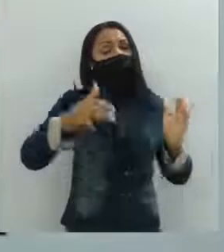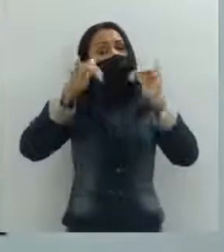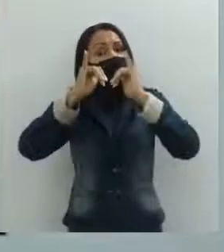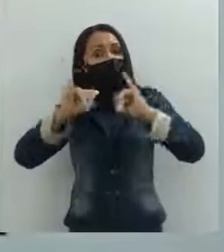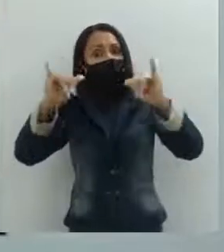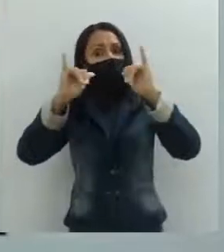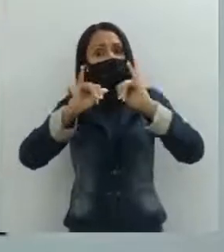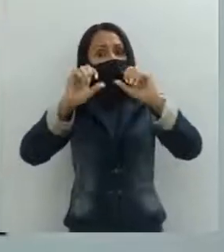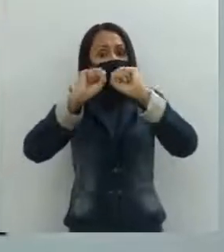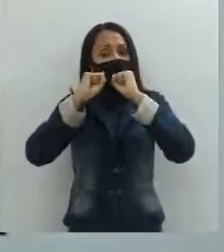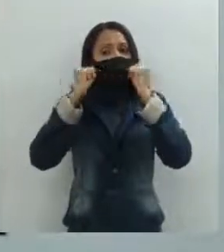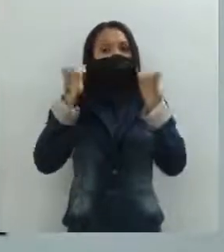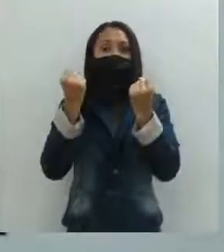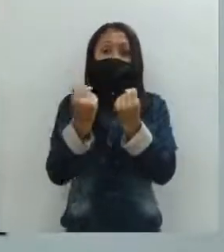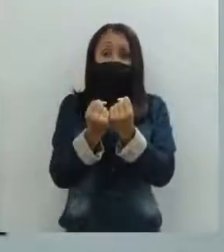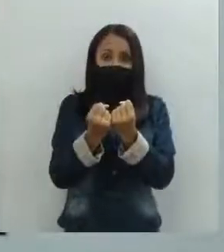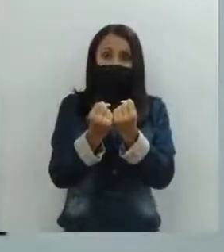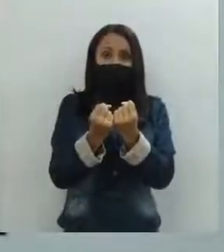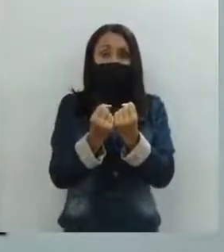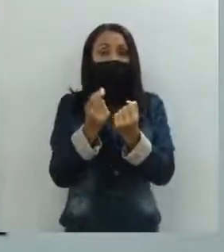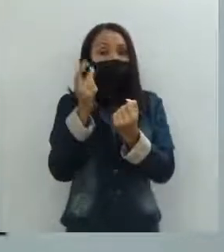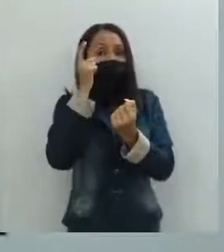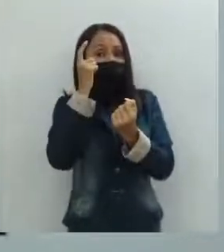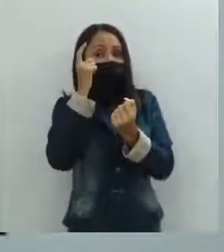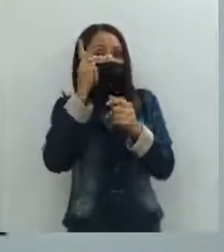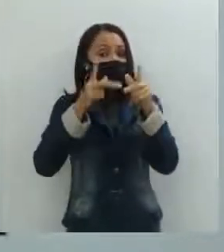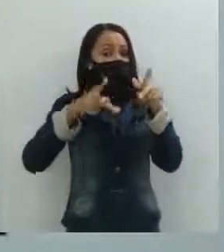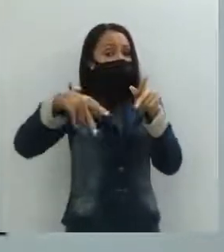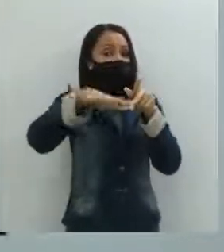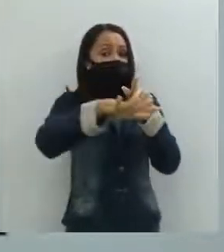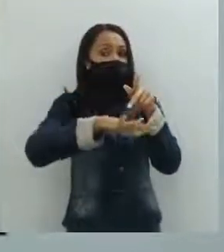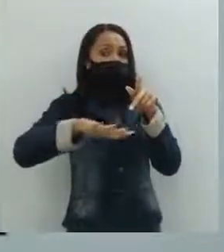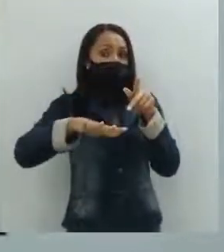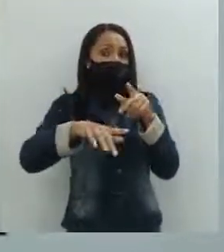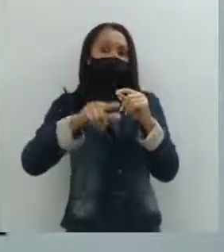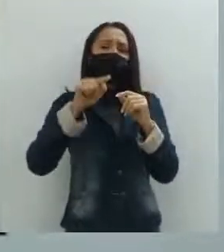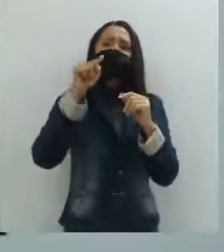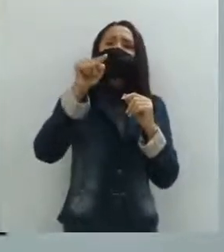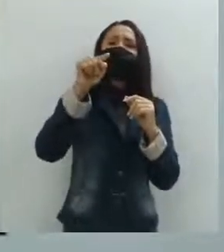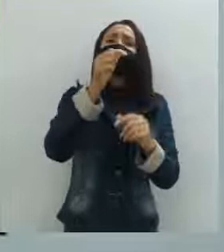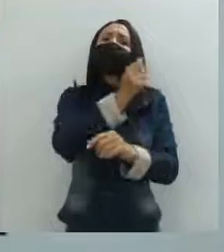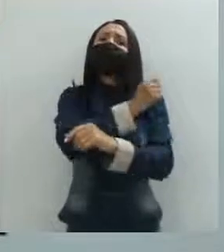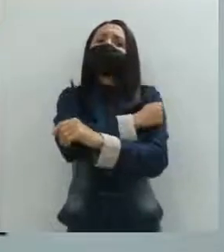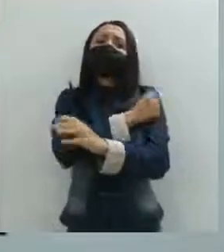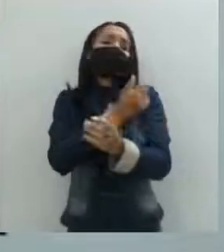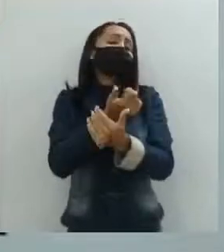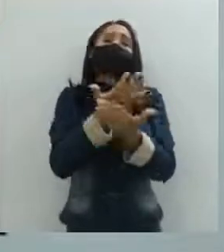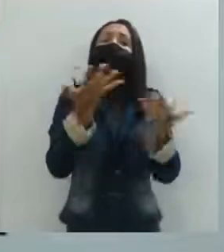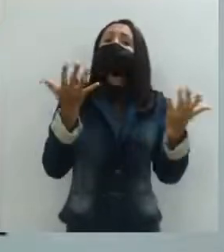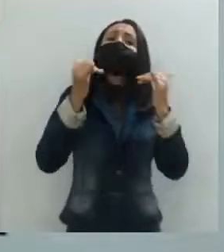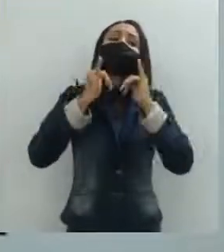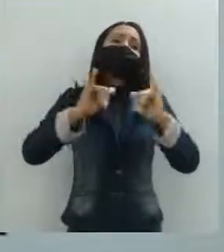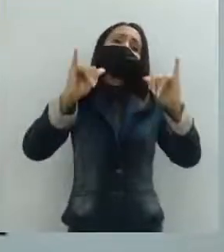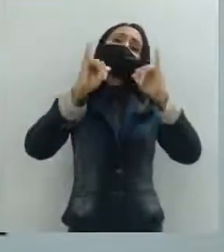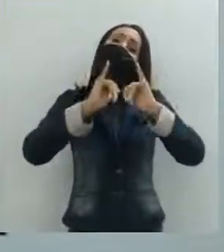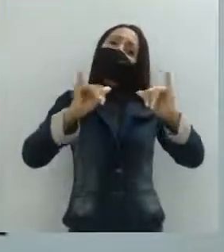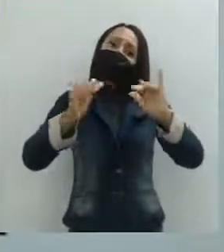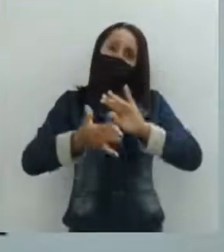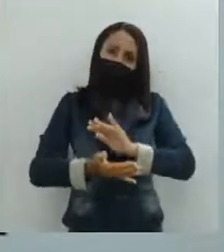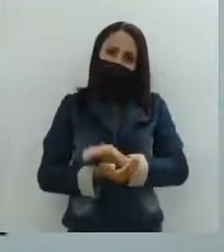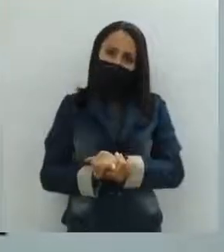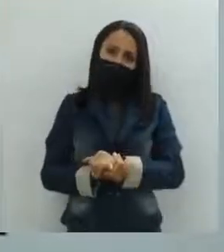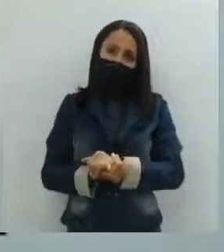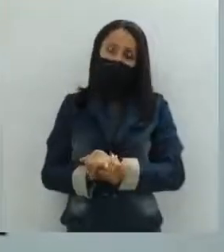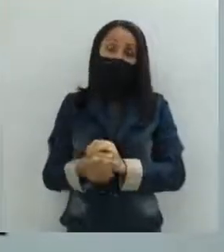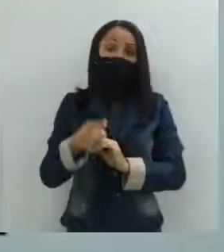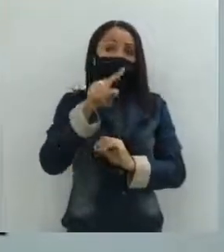informações sociais, de interesse ao público. Você, estudante, quais seriam as informações, certo?